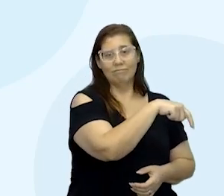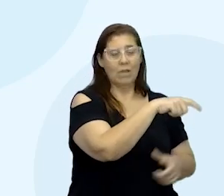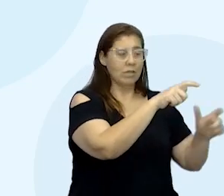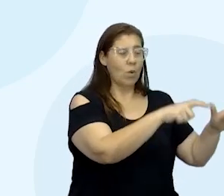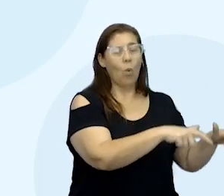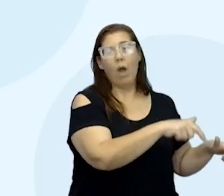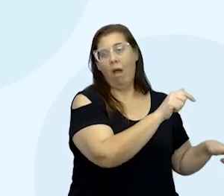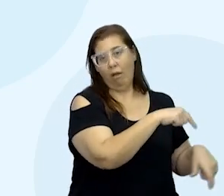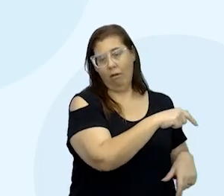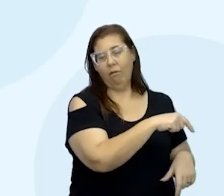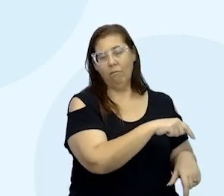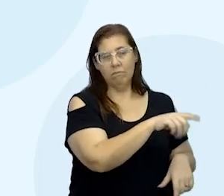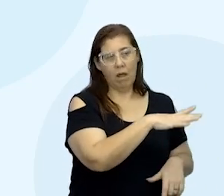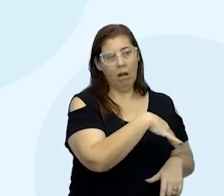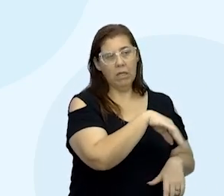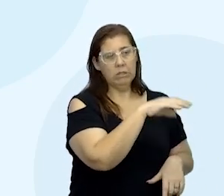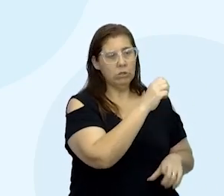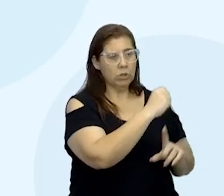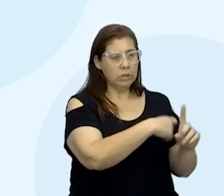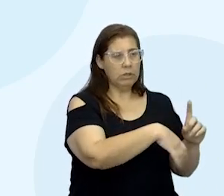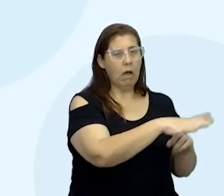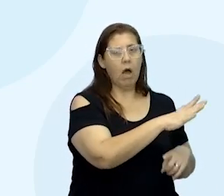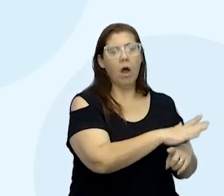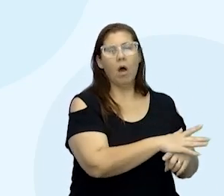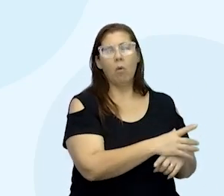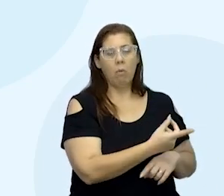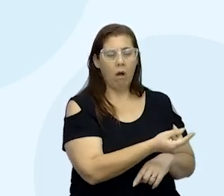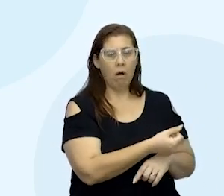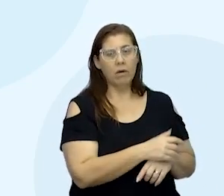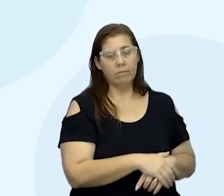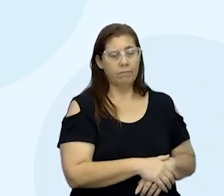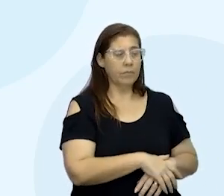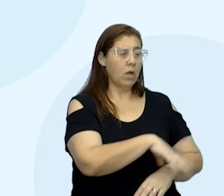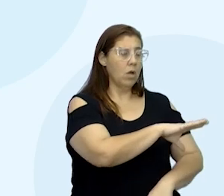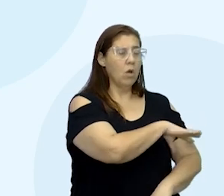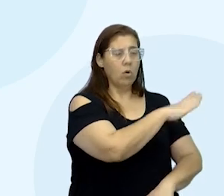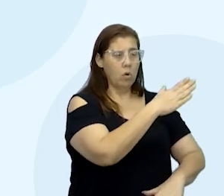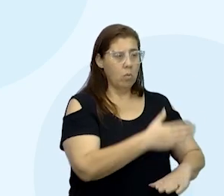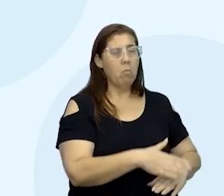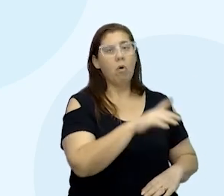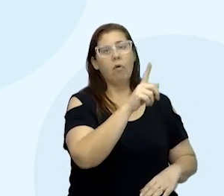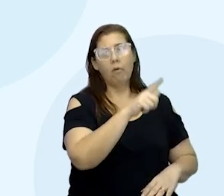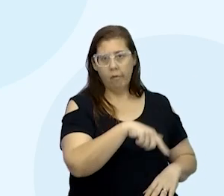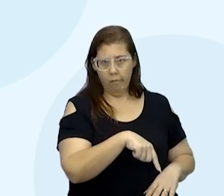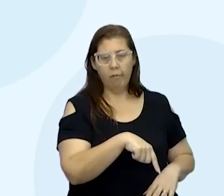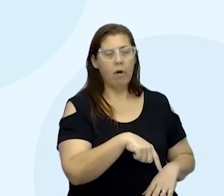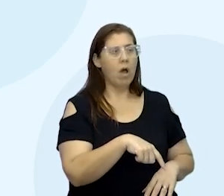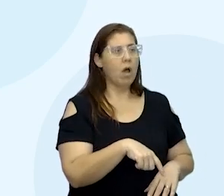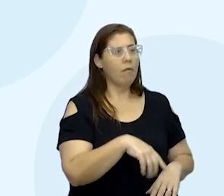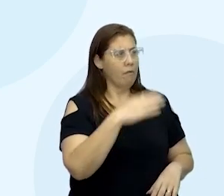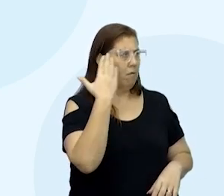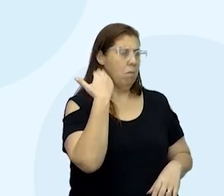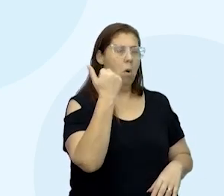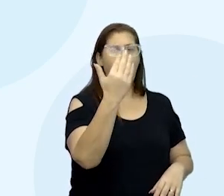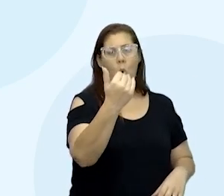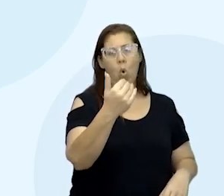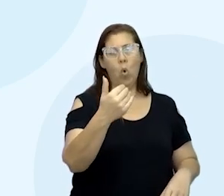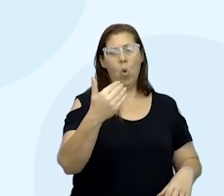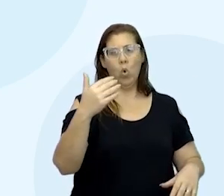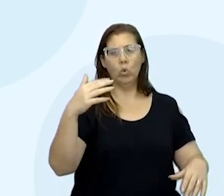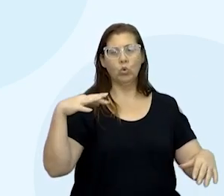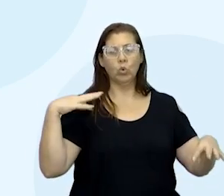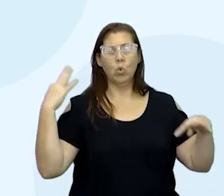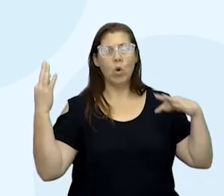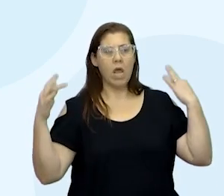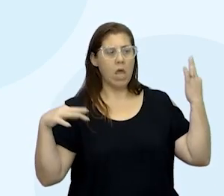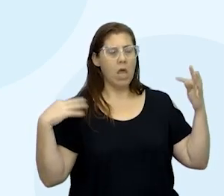ponto de vista social, econômico? O Morro da Providência é uma área turística muito conhecida e,